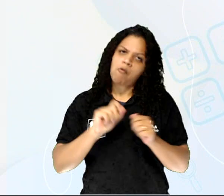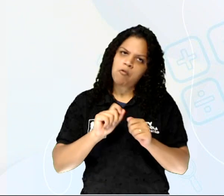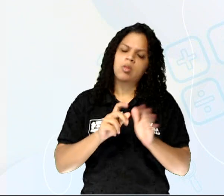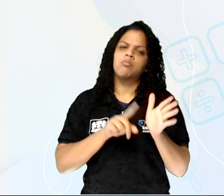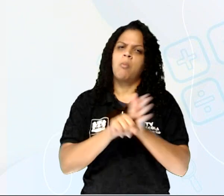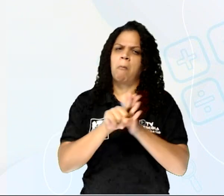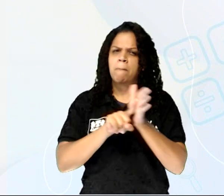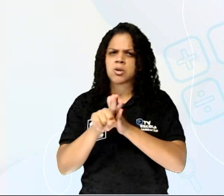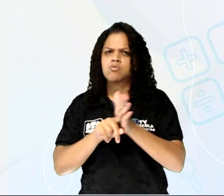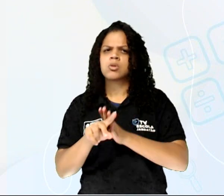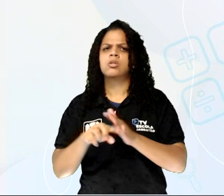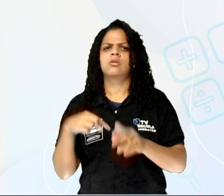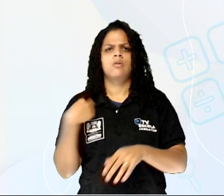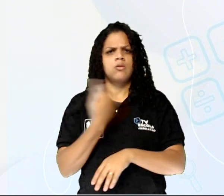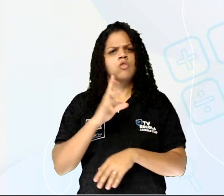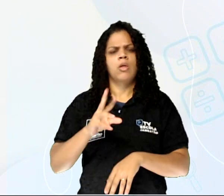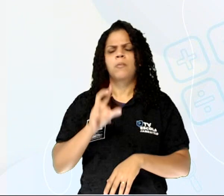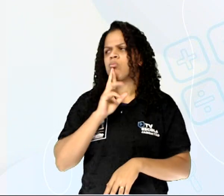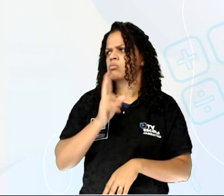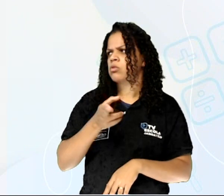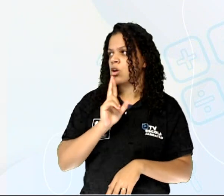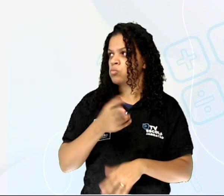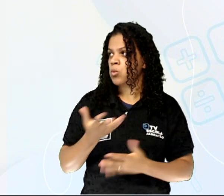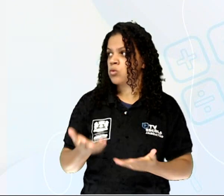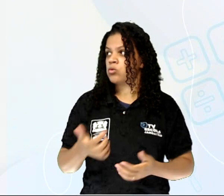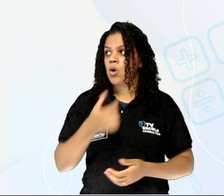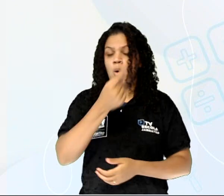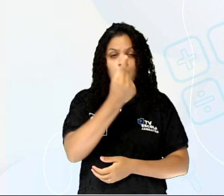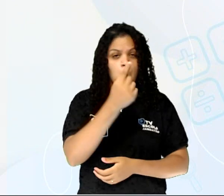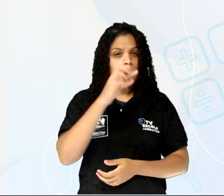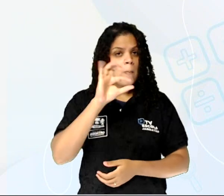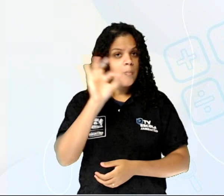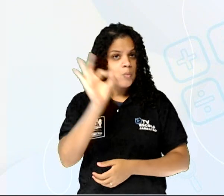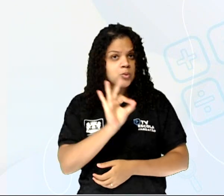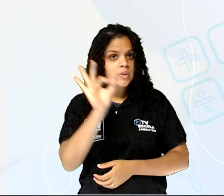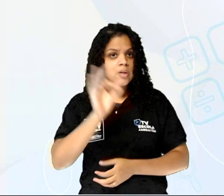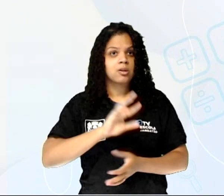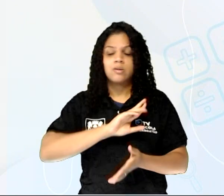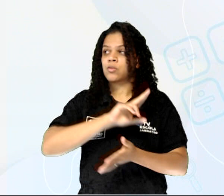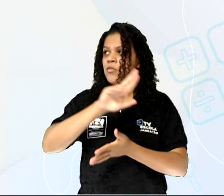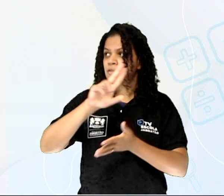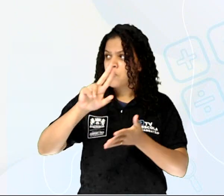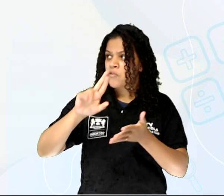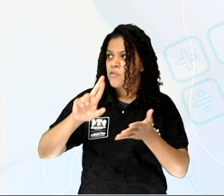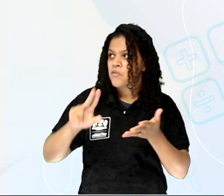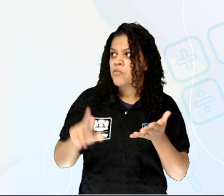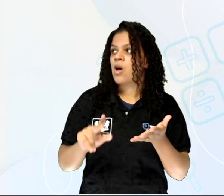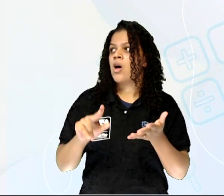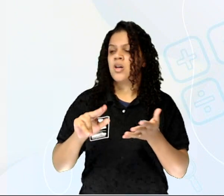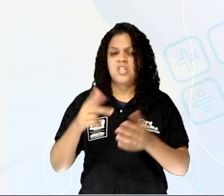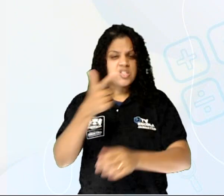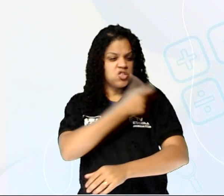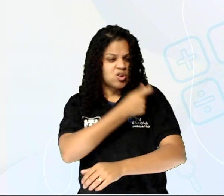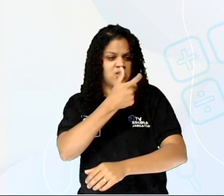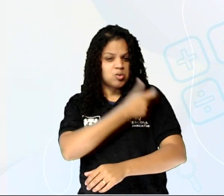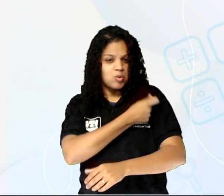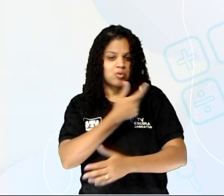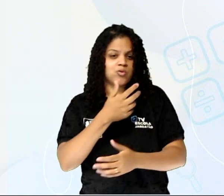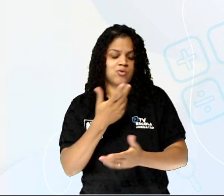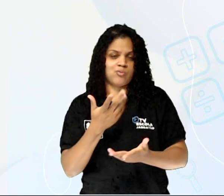aqui algumas respostas. 1% são várias injeções ao mesmo tempo. 1% disse que o posto estava